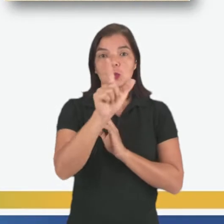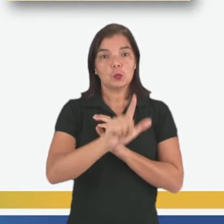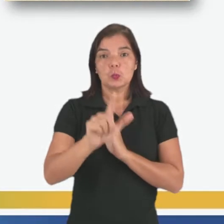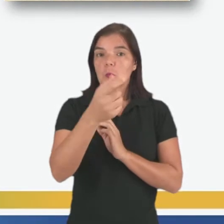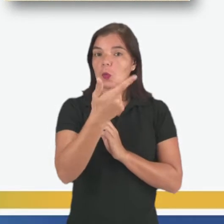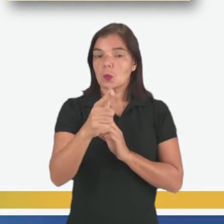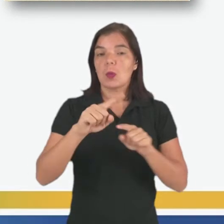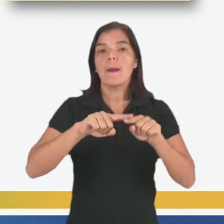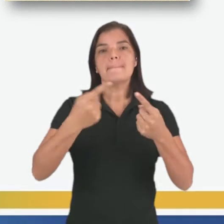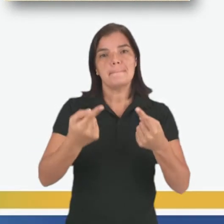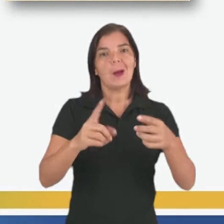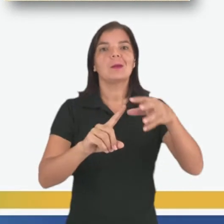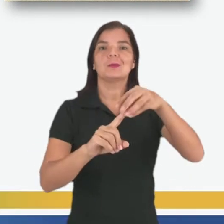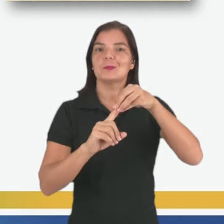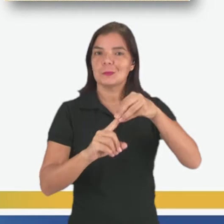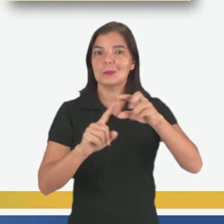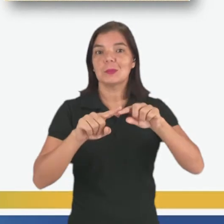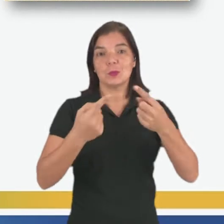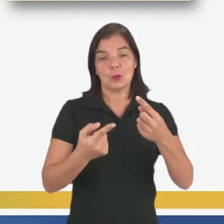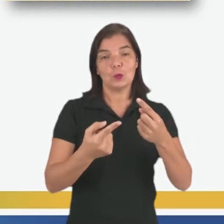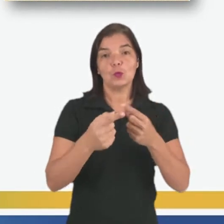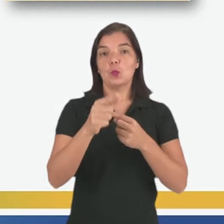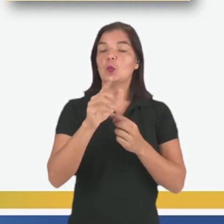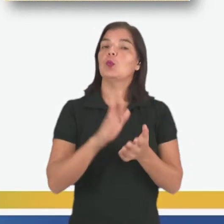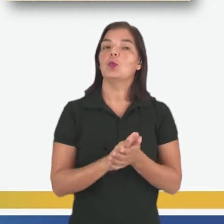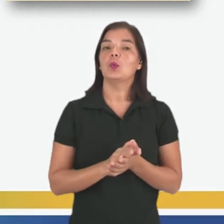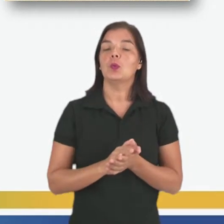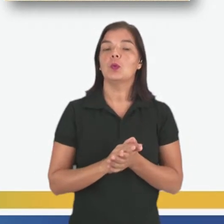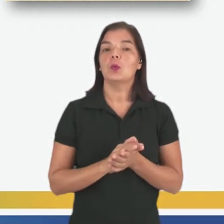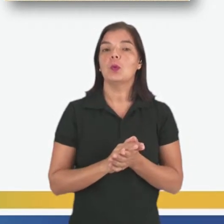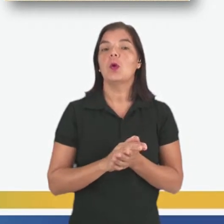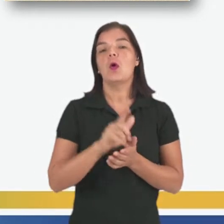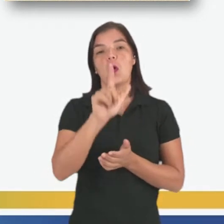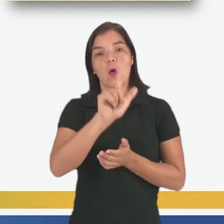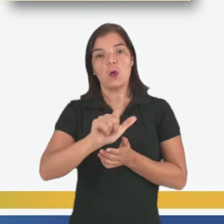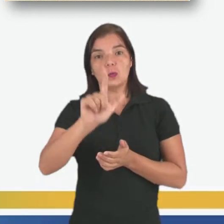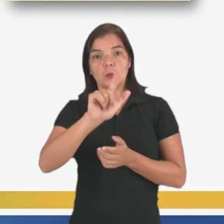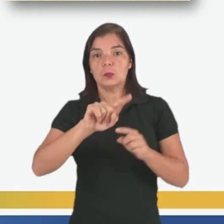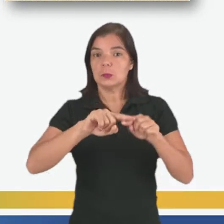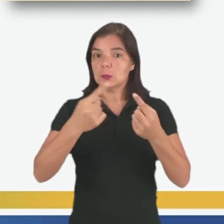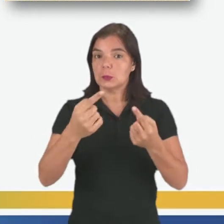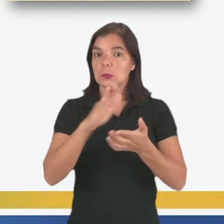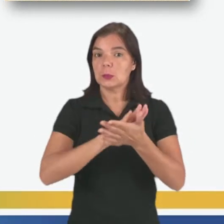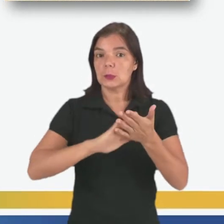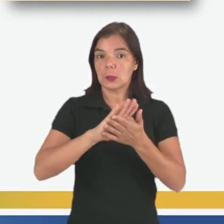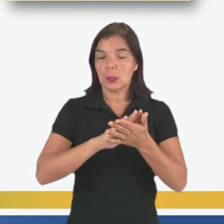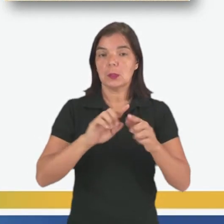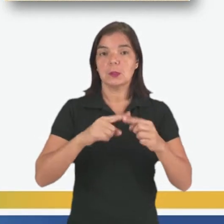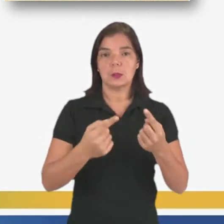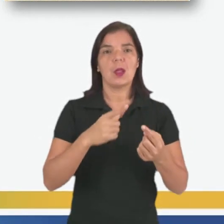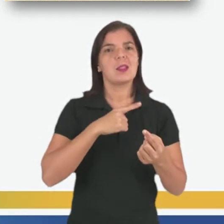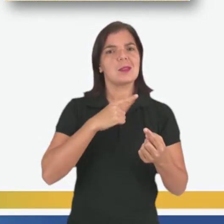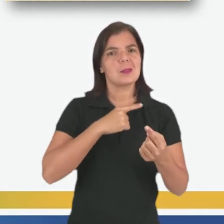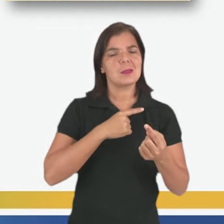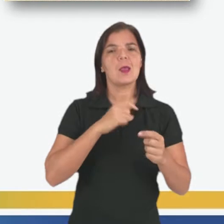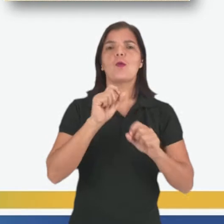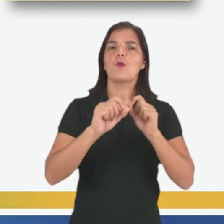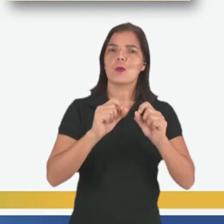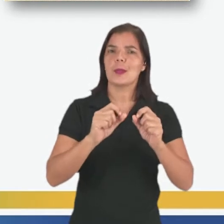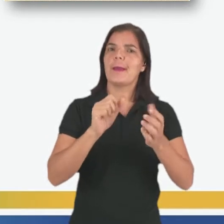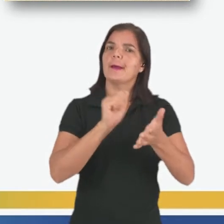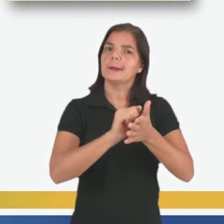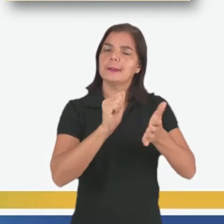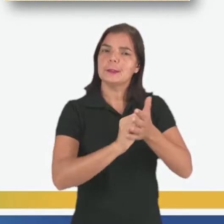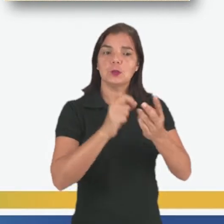mais objetivo, enquanto no não literário eu tenho a objetividade, no literário eu tenho a